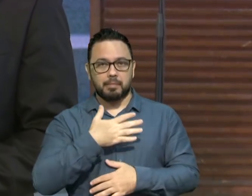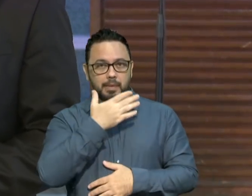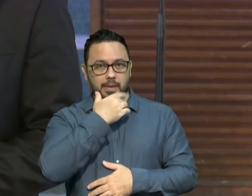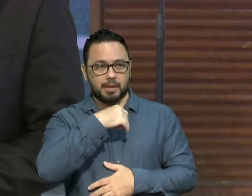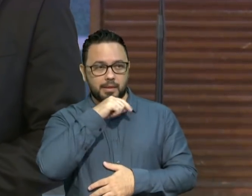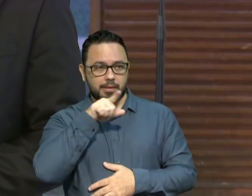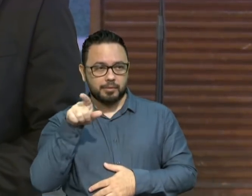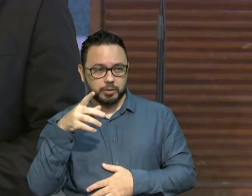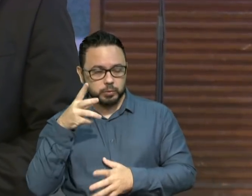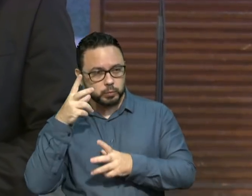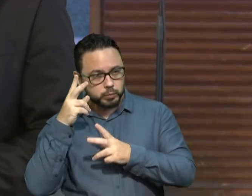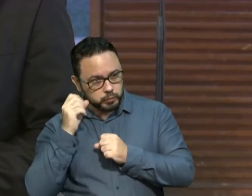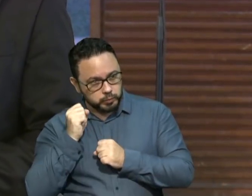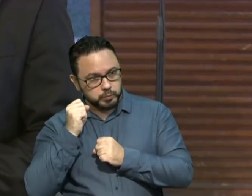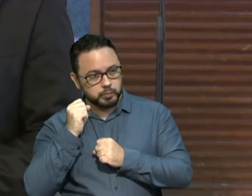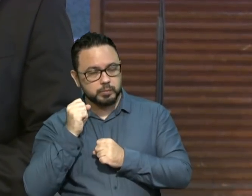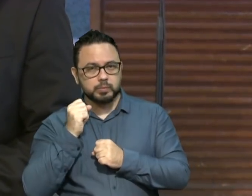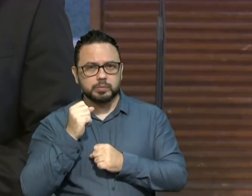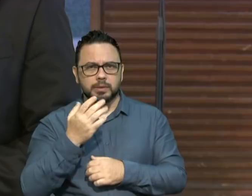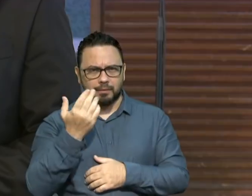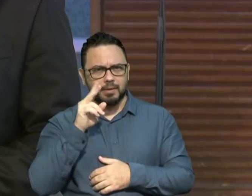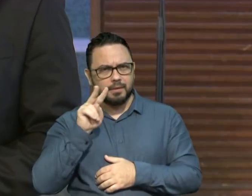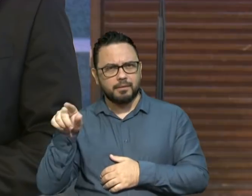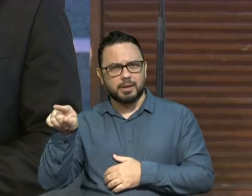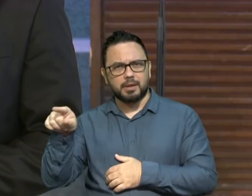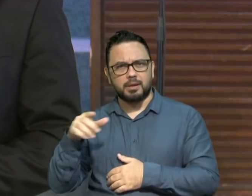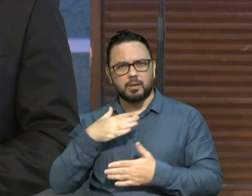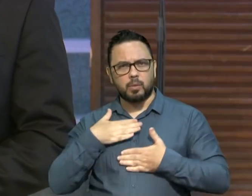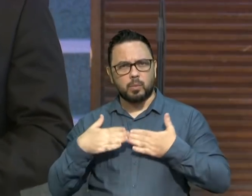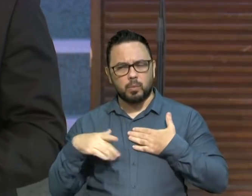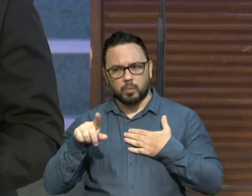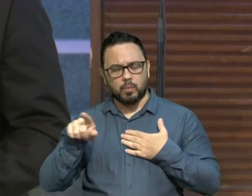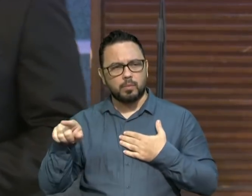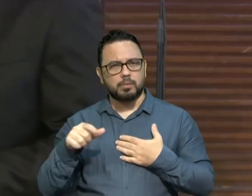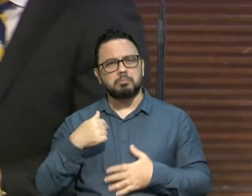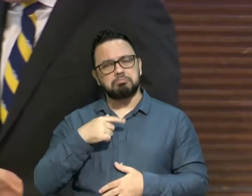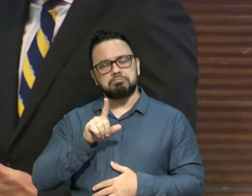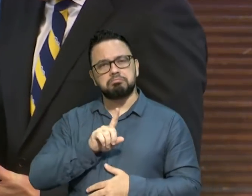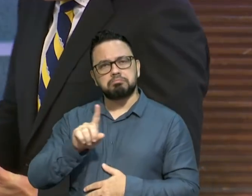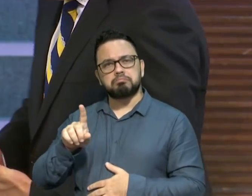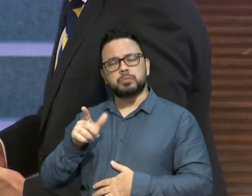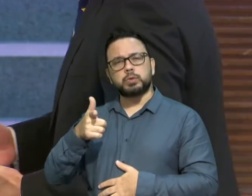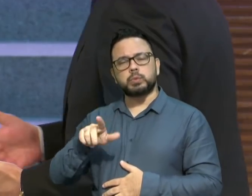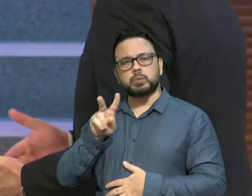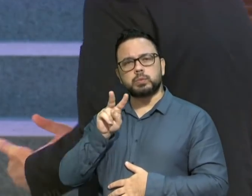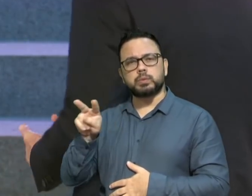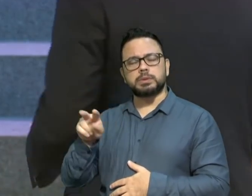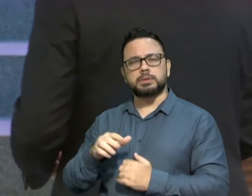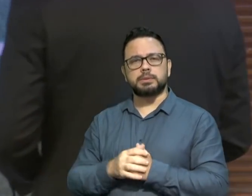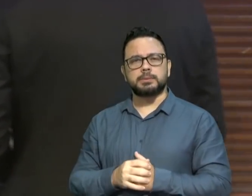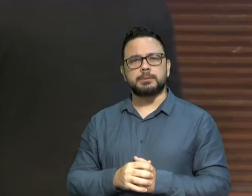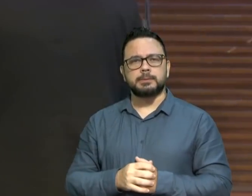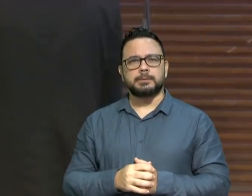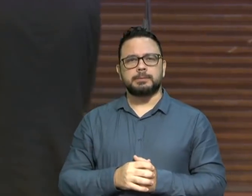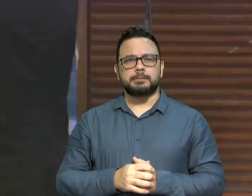filhinho dormiu lá e vem ver ele e eu fui outra vez a